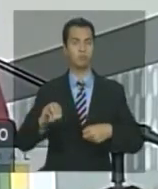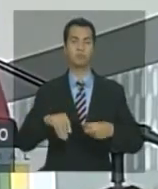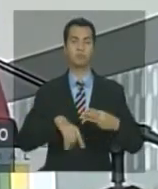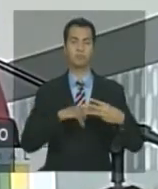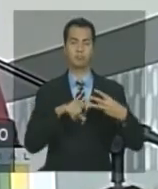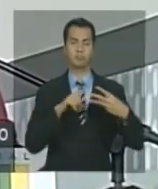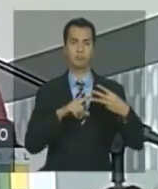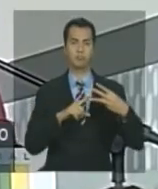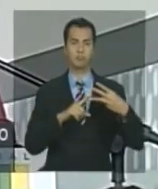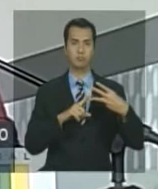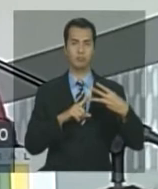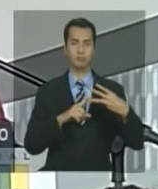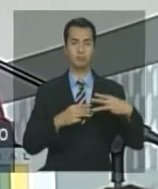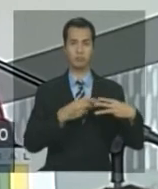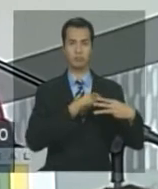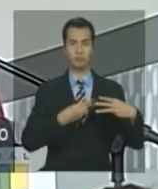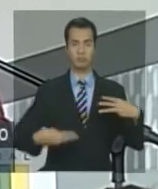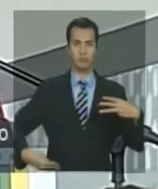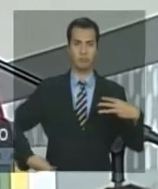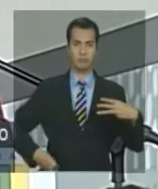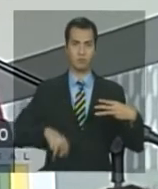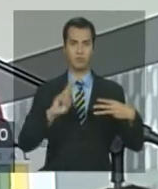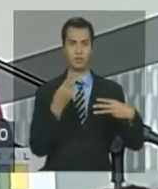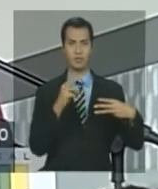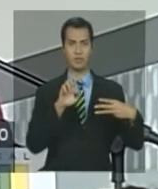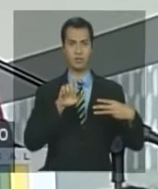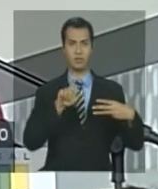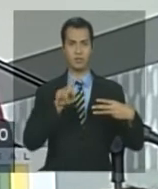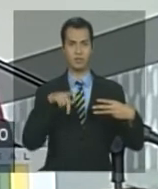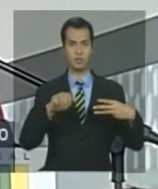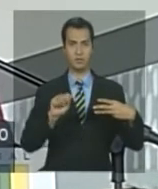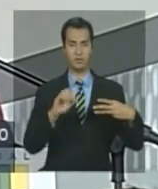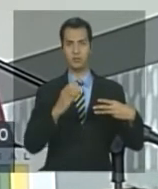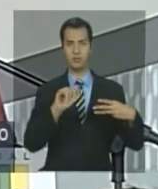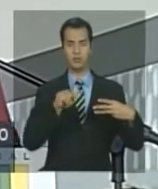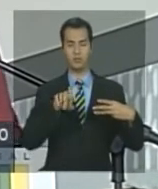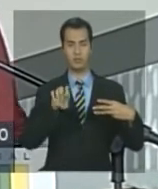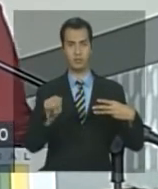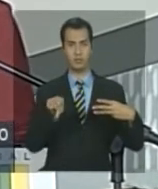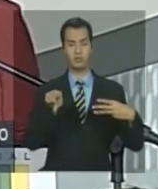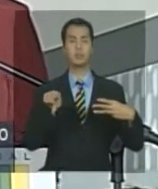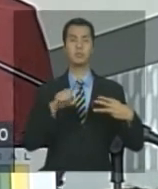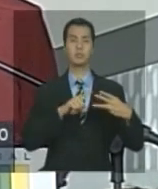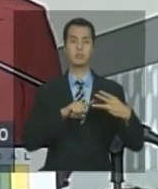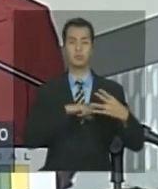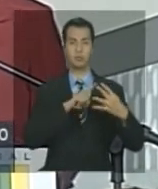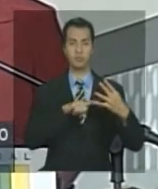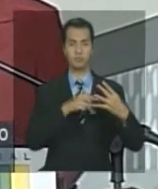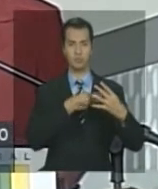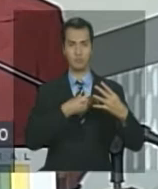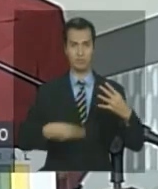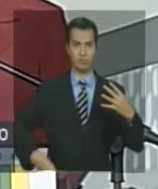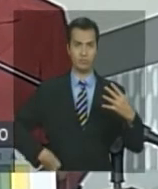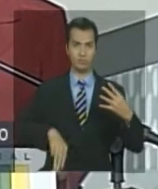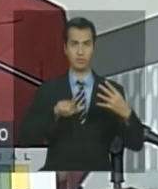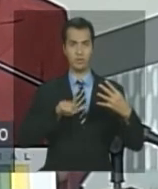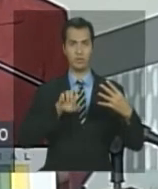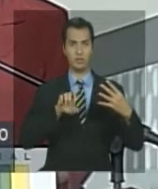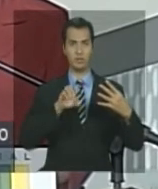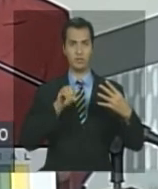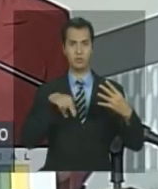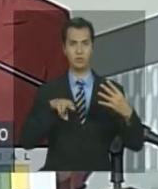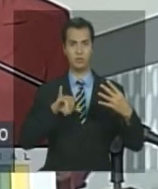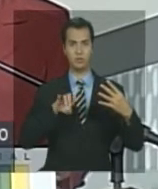a ministra Helena Chagas, da Comunicação Social, e o ministro Leônida Cristina,